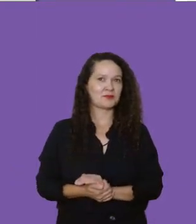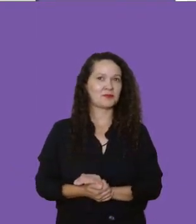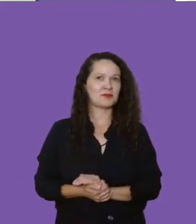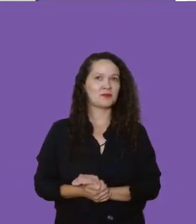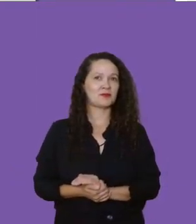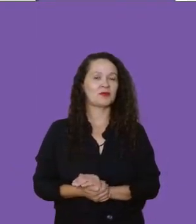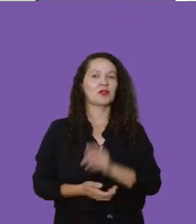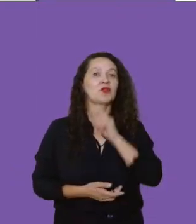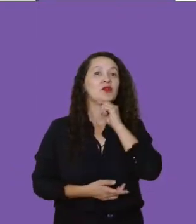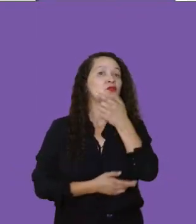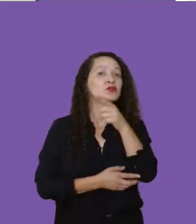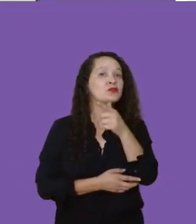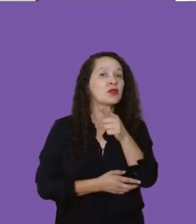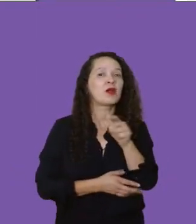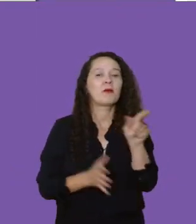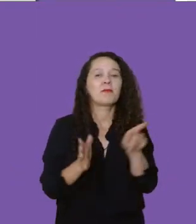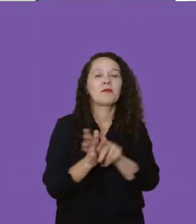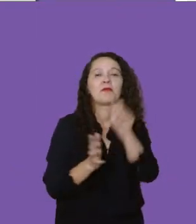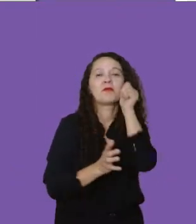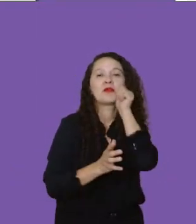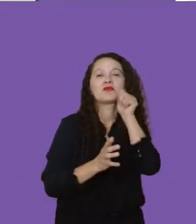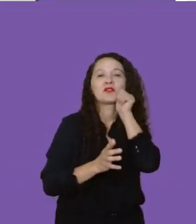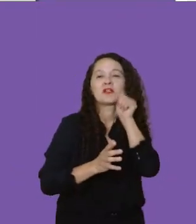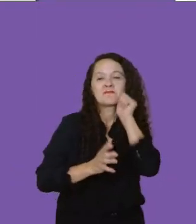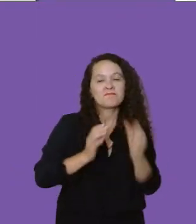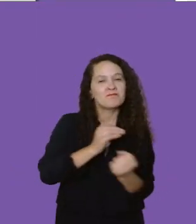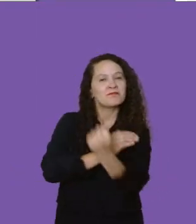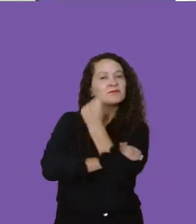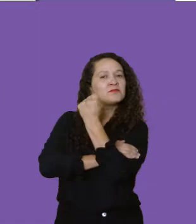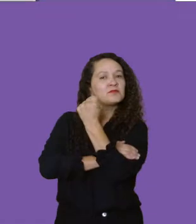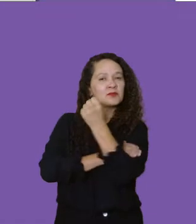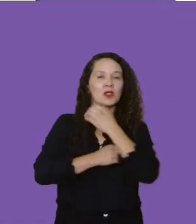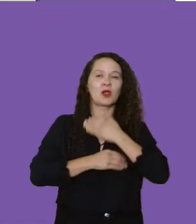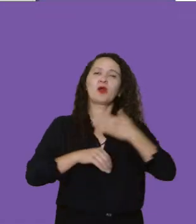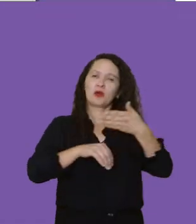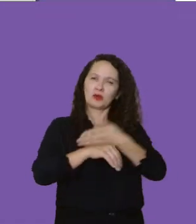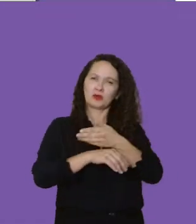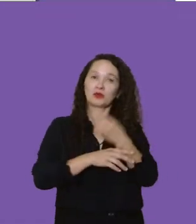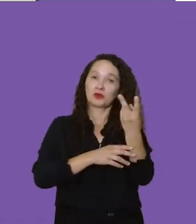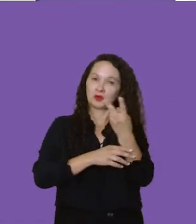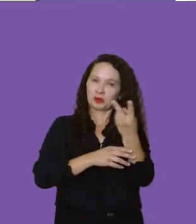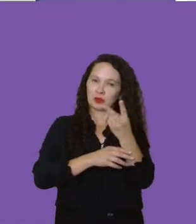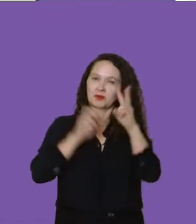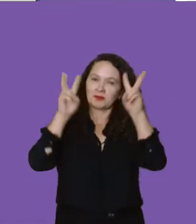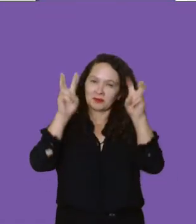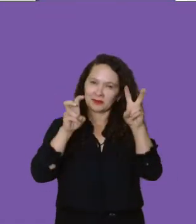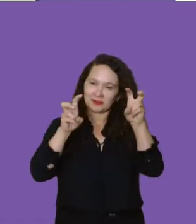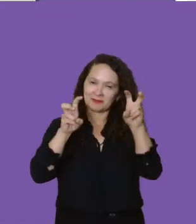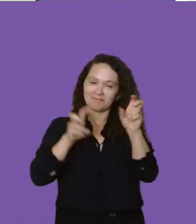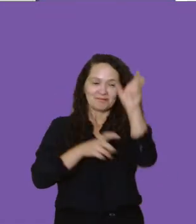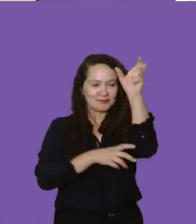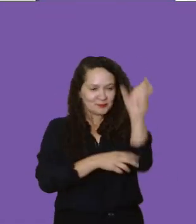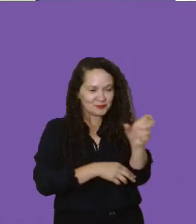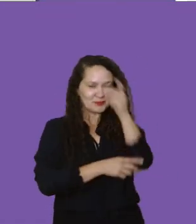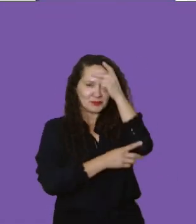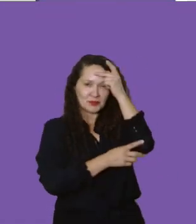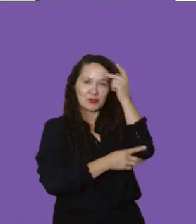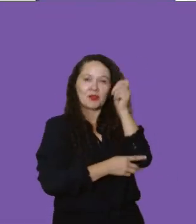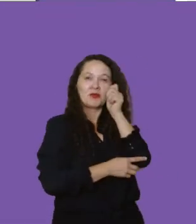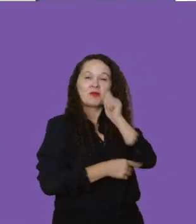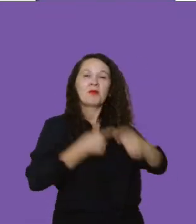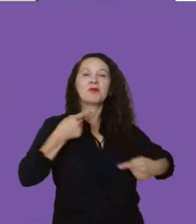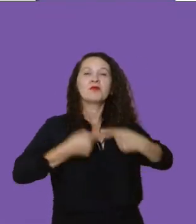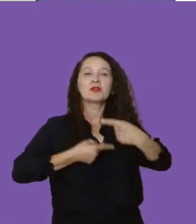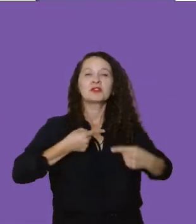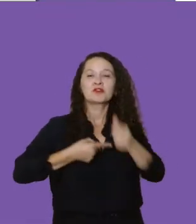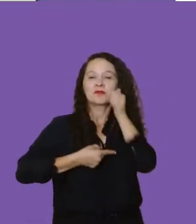Sem dúvida nenhuma foram as mulheres feministas, que eu entro no segundo ponto, são os sujeitos políticos